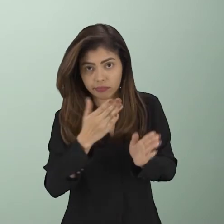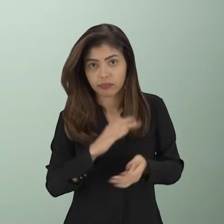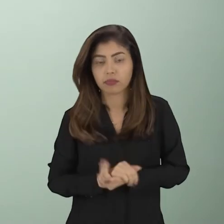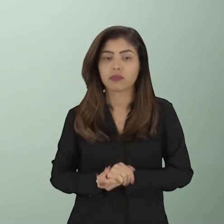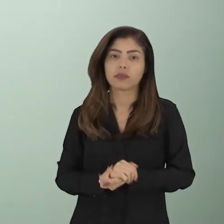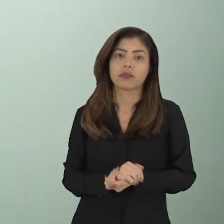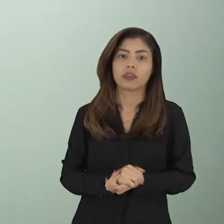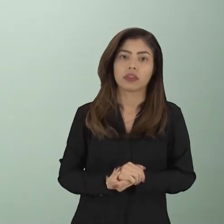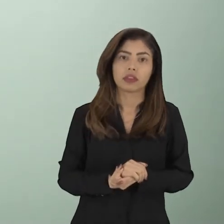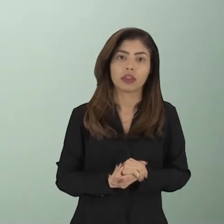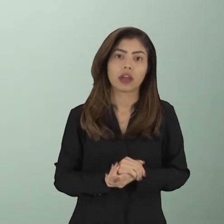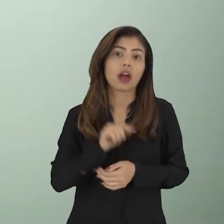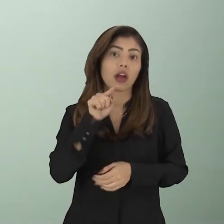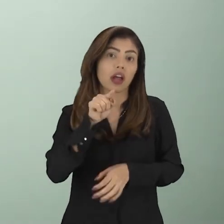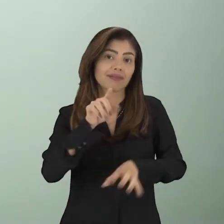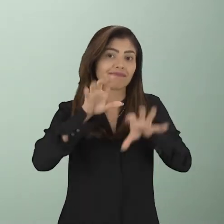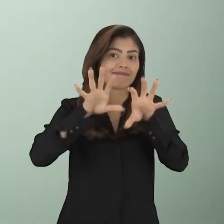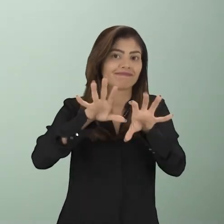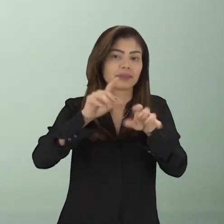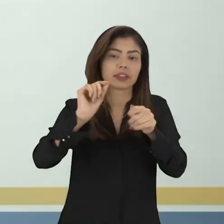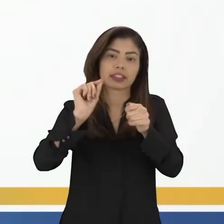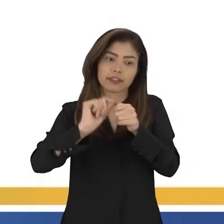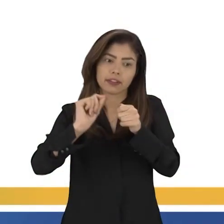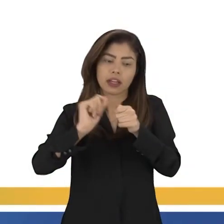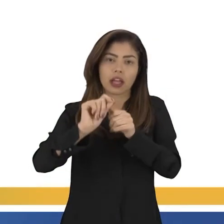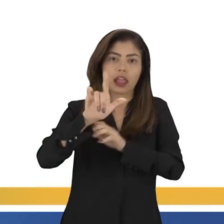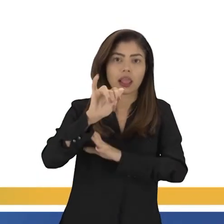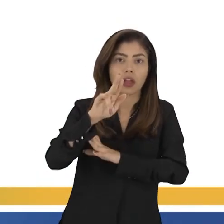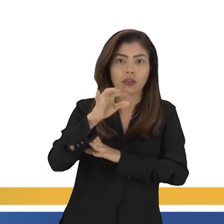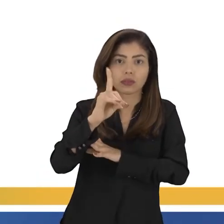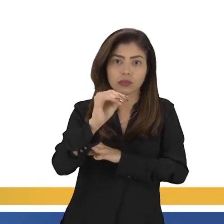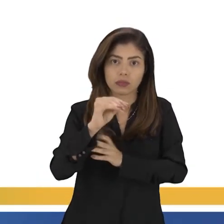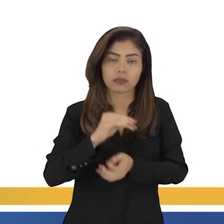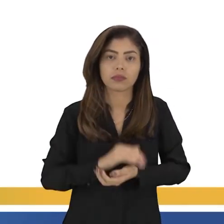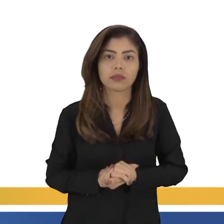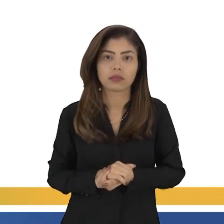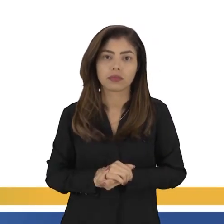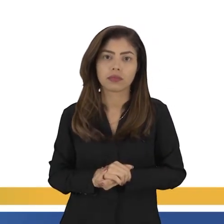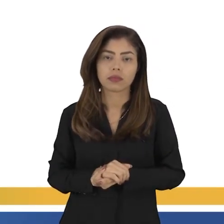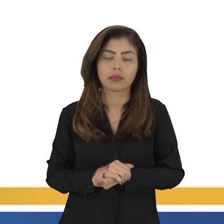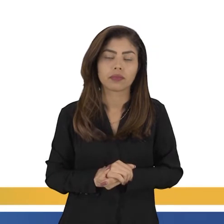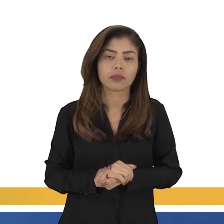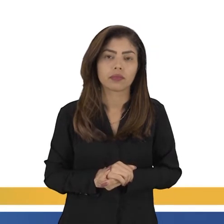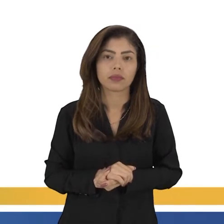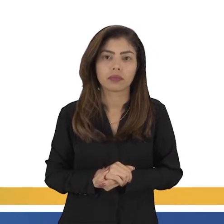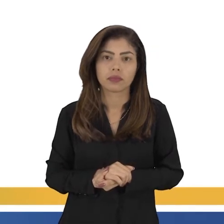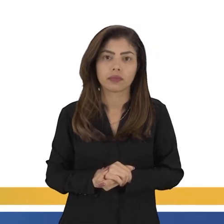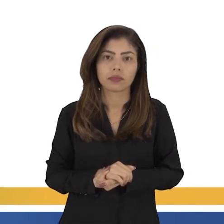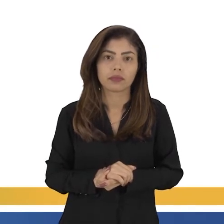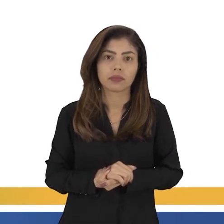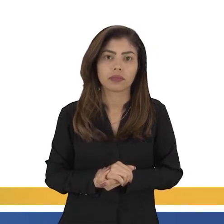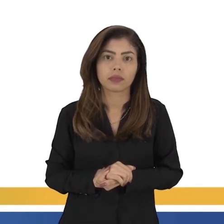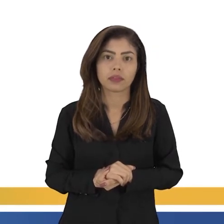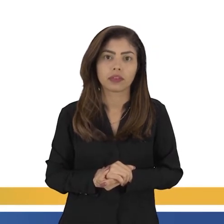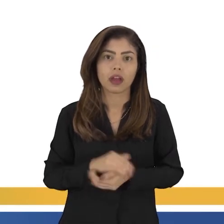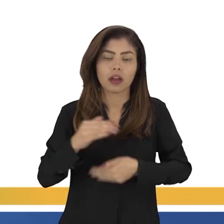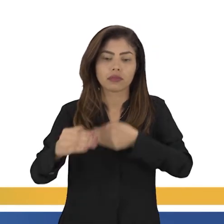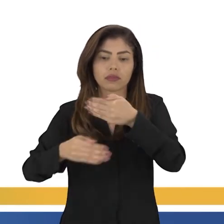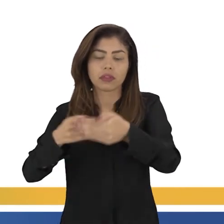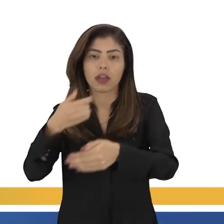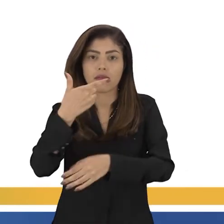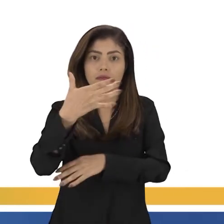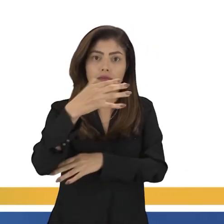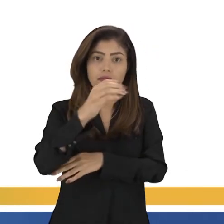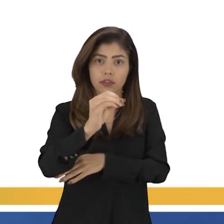atividade. Sobre esse caso, produziram um laudo em que ele teria, durante mais